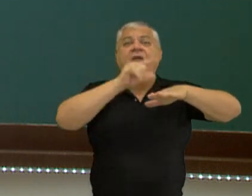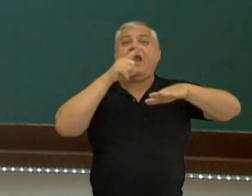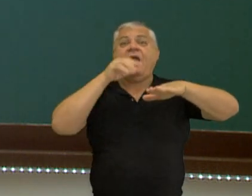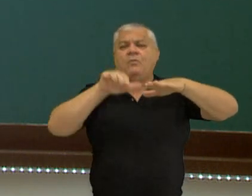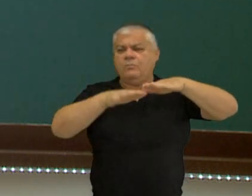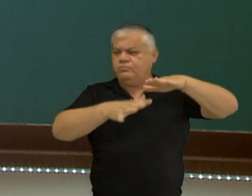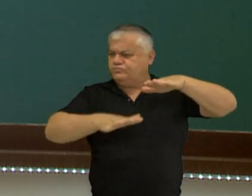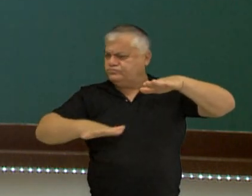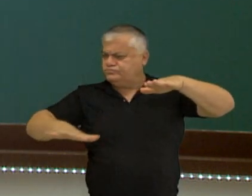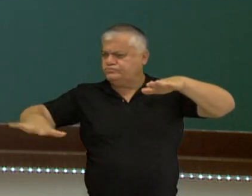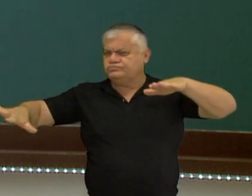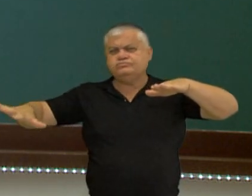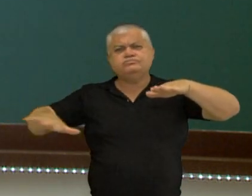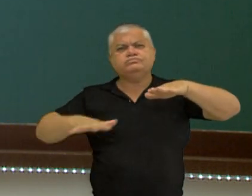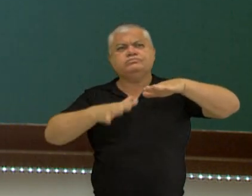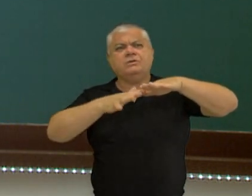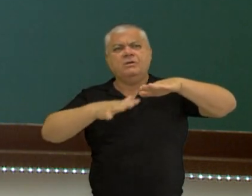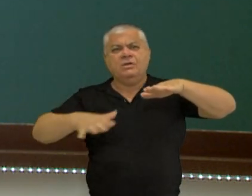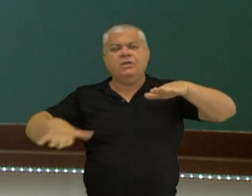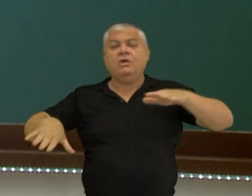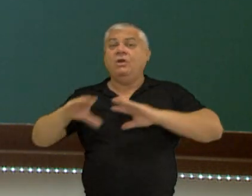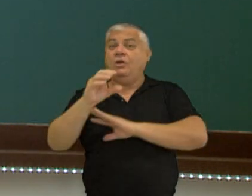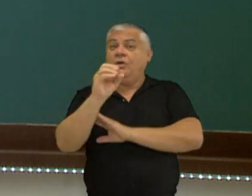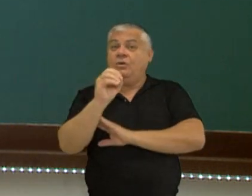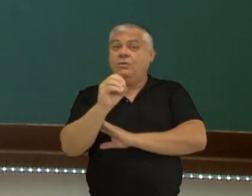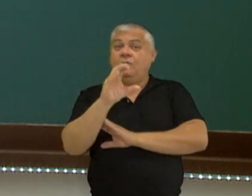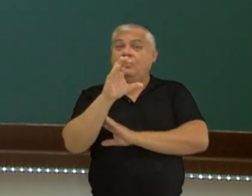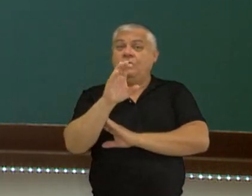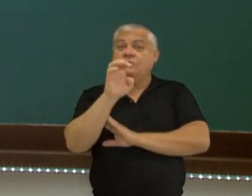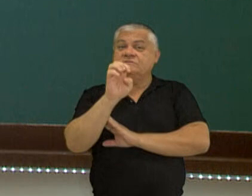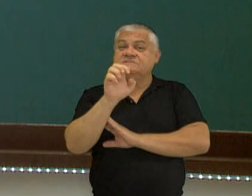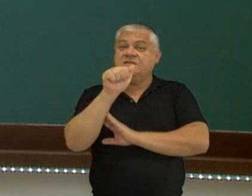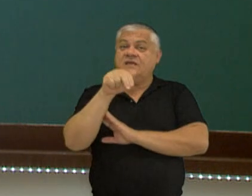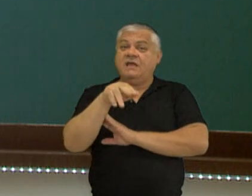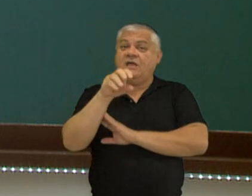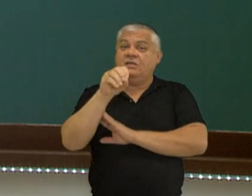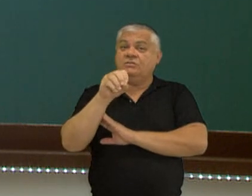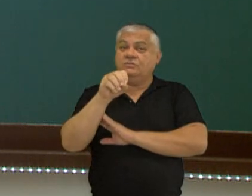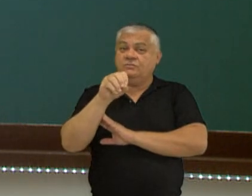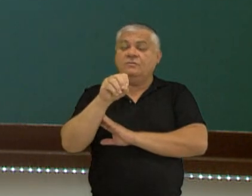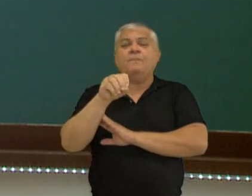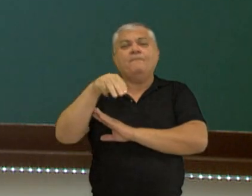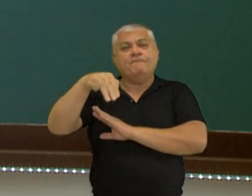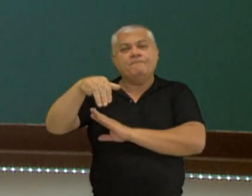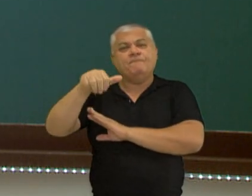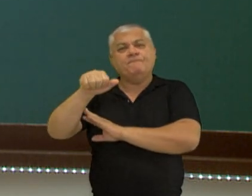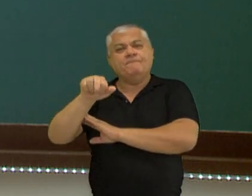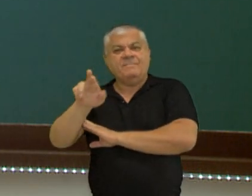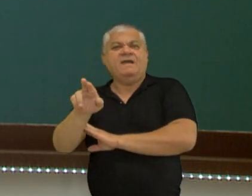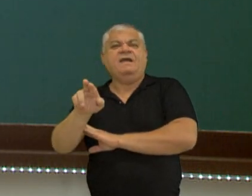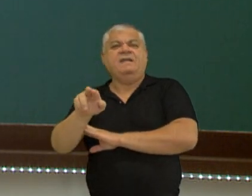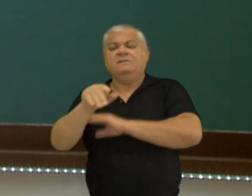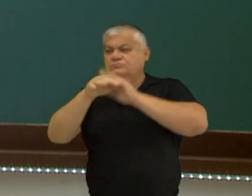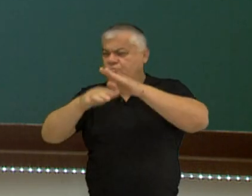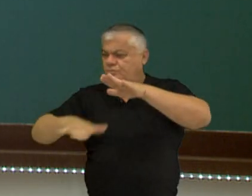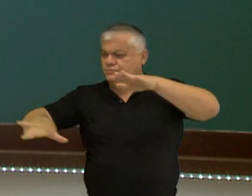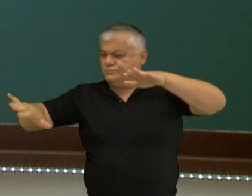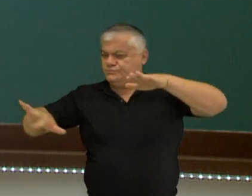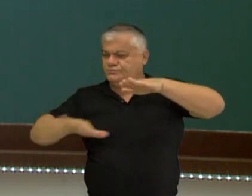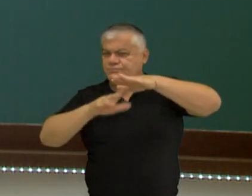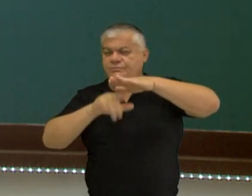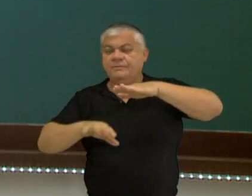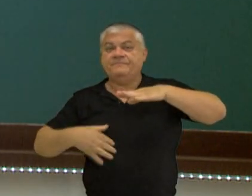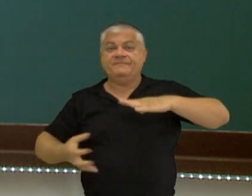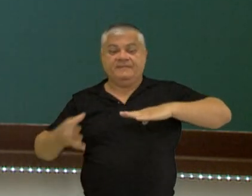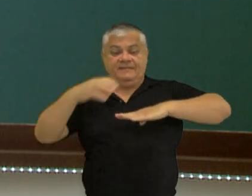maiores porções, nós chamamos de oceanos e mares. As ilhas e os continentes são as porções de